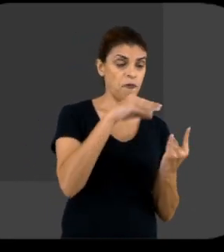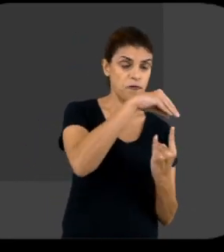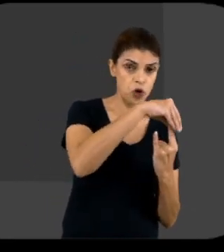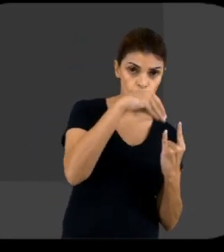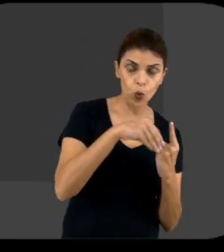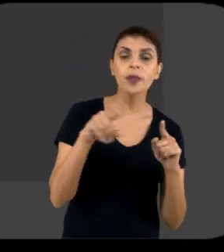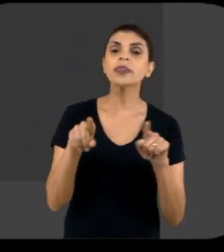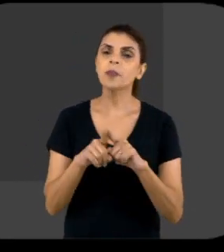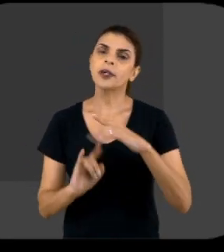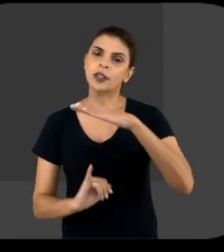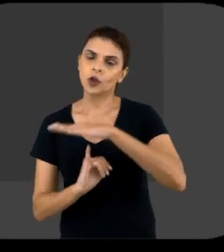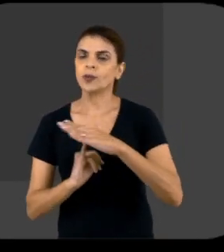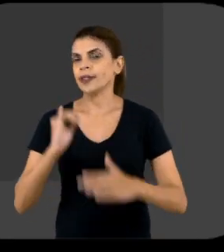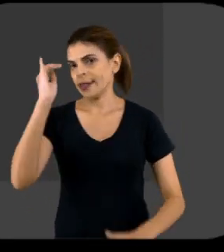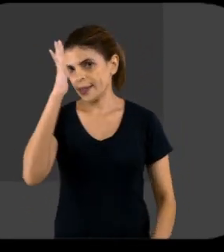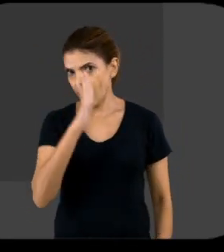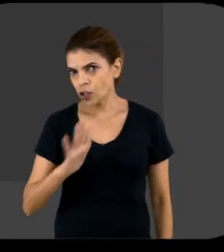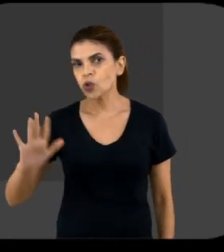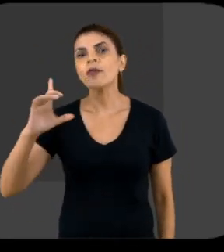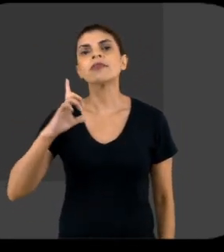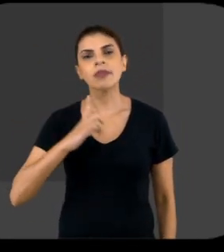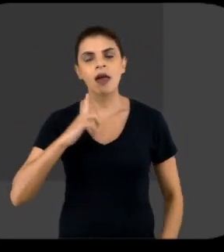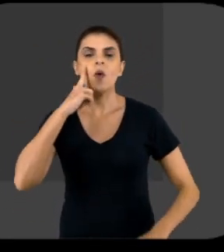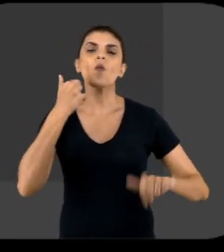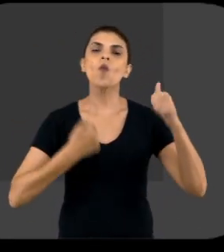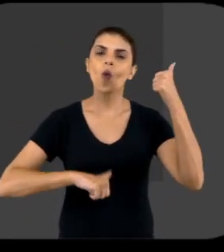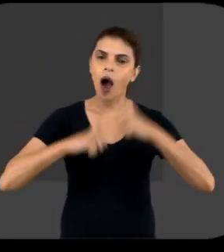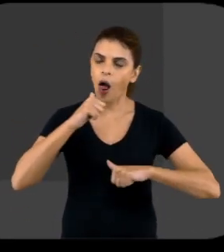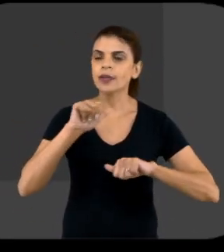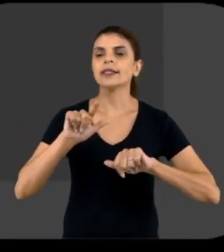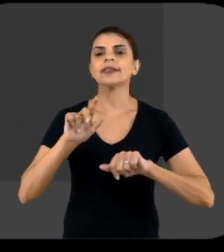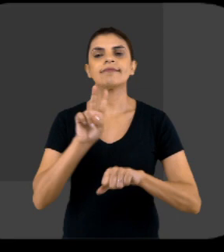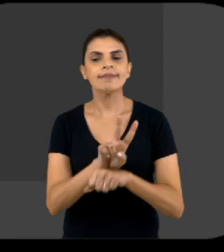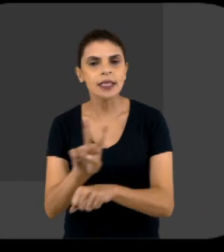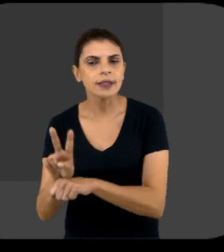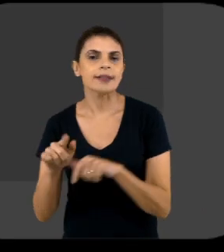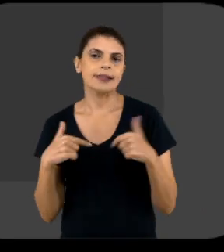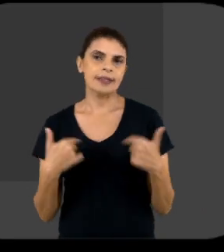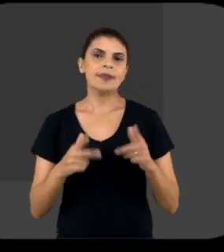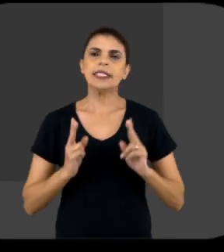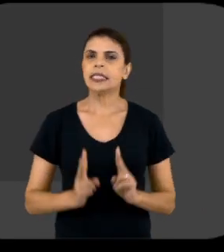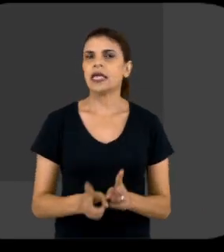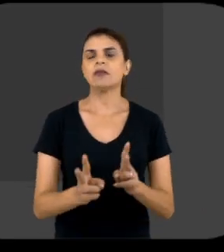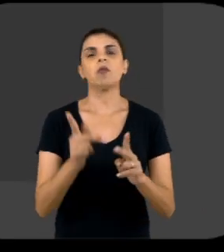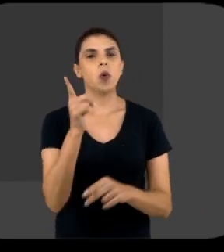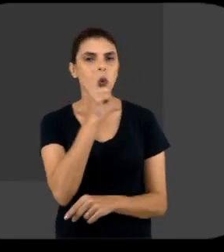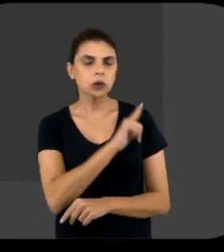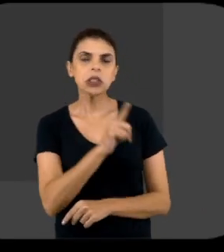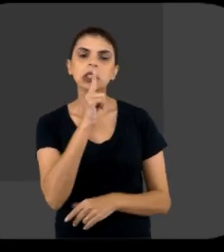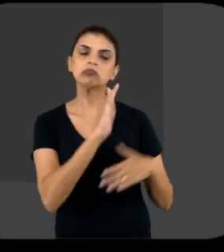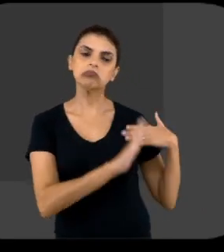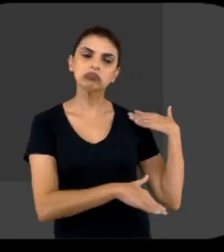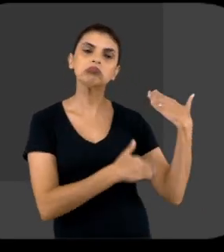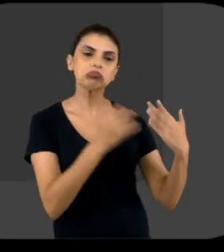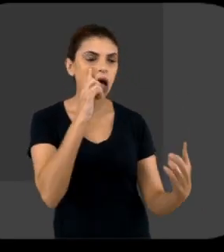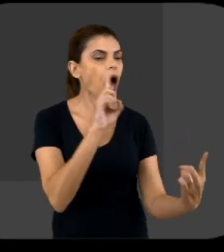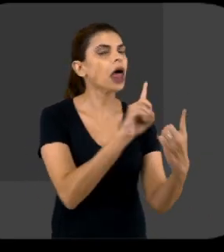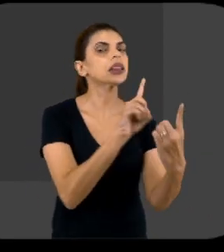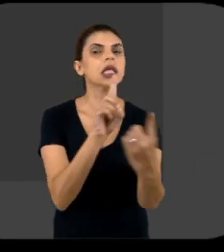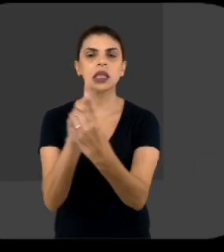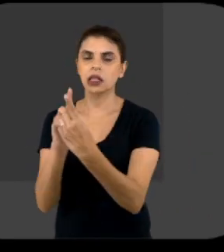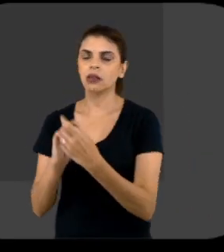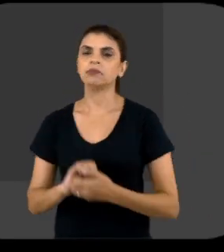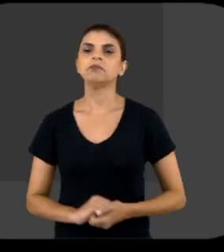Instituto Nacional de Infectologia têm qualidade no serviço prestado. Está conseguindo atender